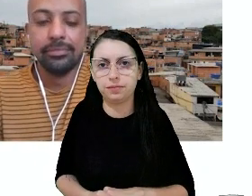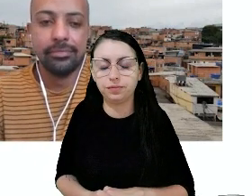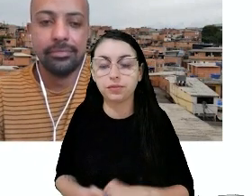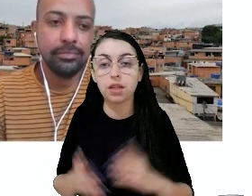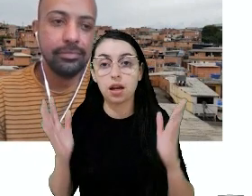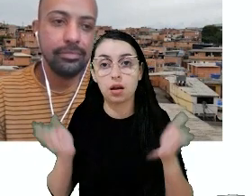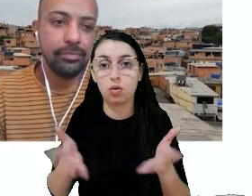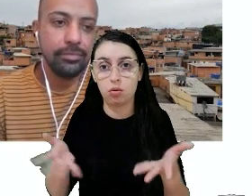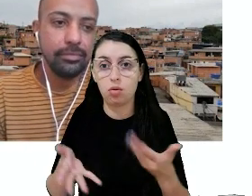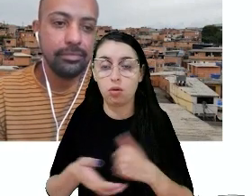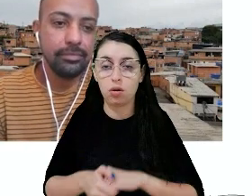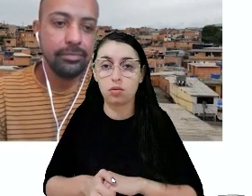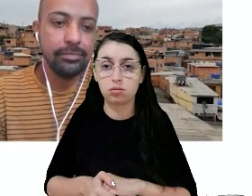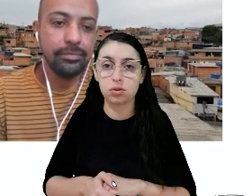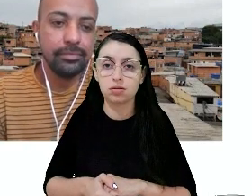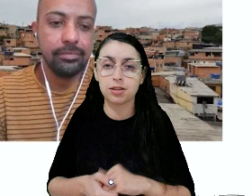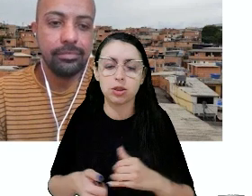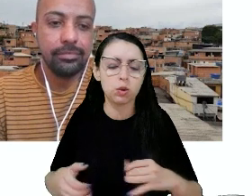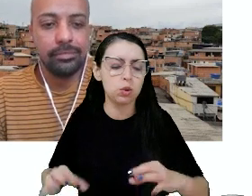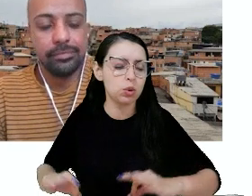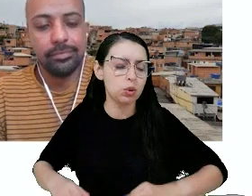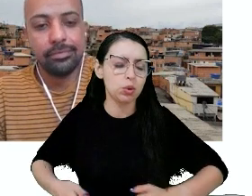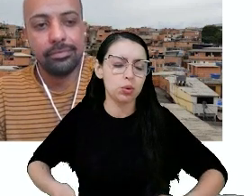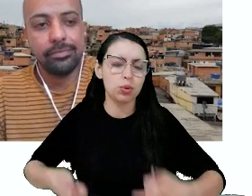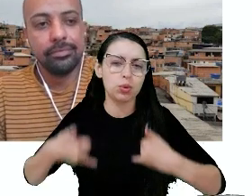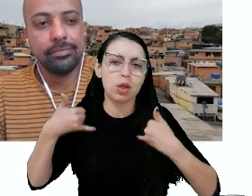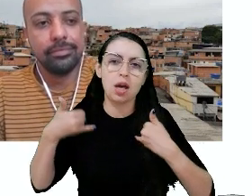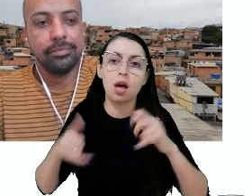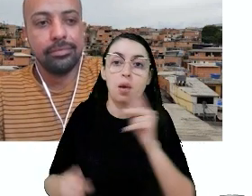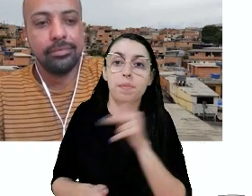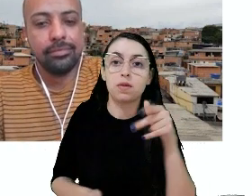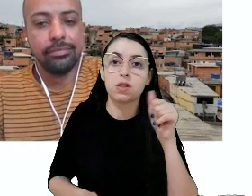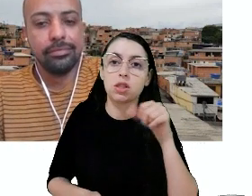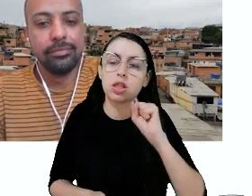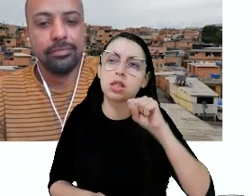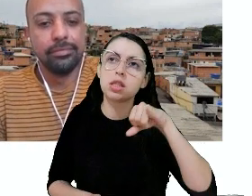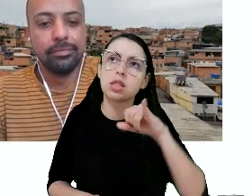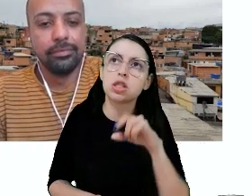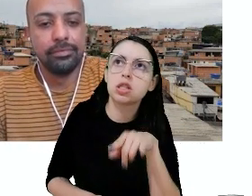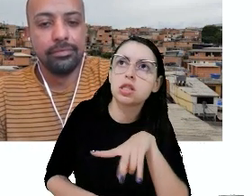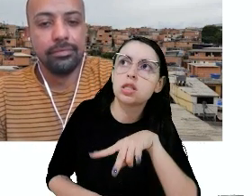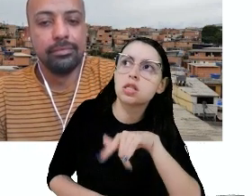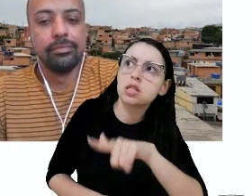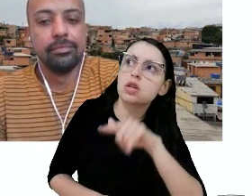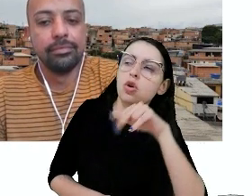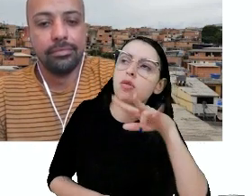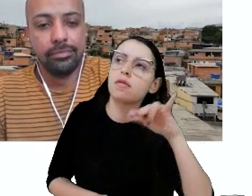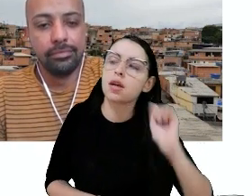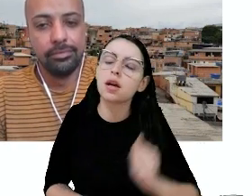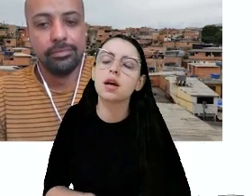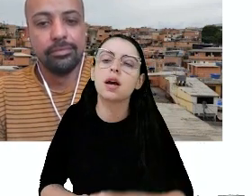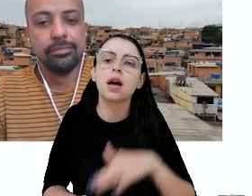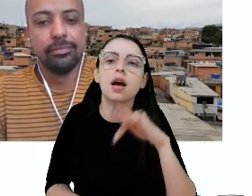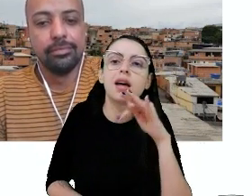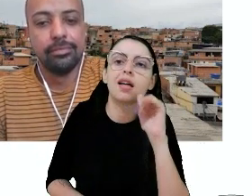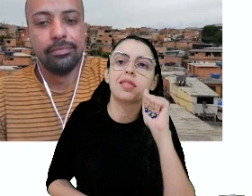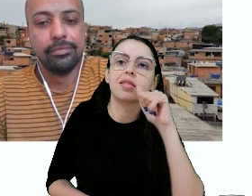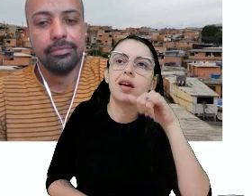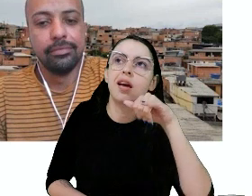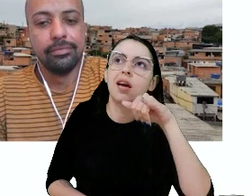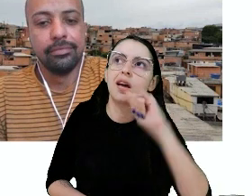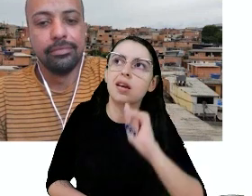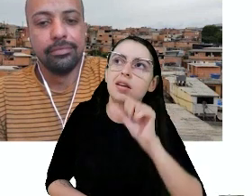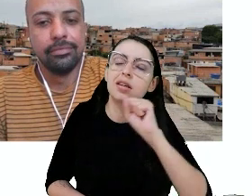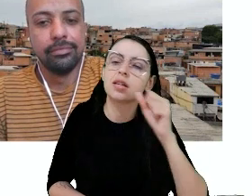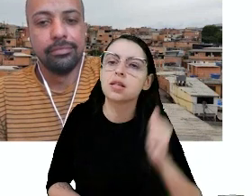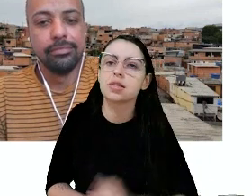E eu vou agora... É uma honra estar aqui com a professora Silvia, com o Lê Maestro e com a Thaís Gomes